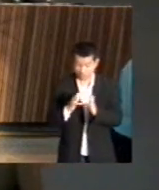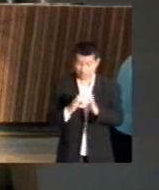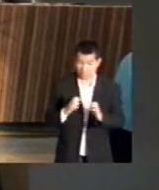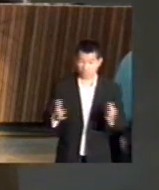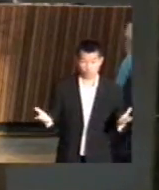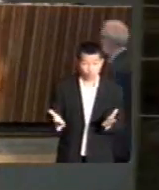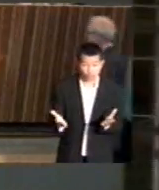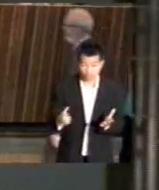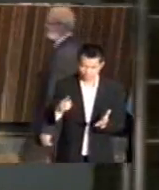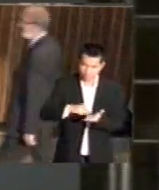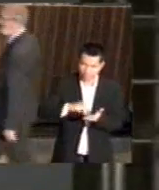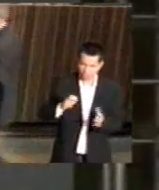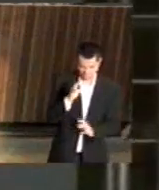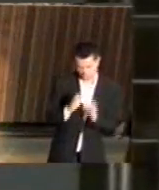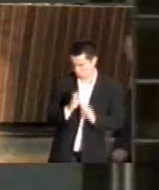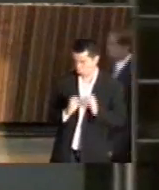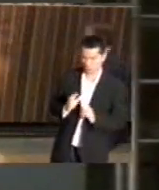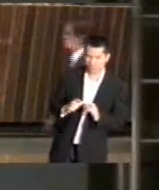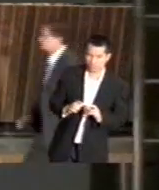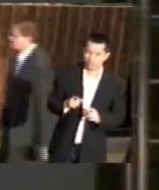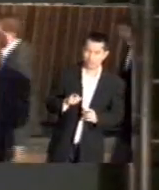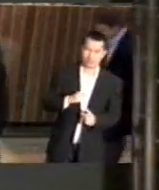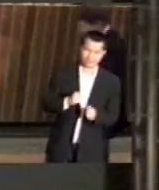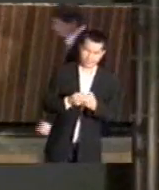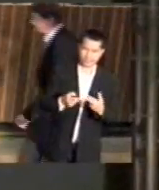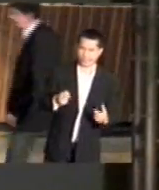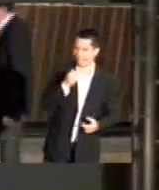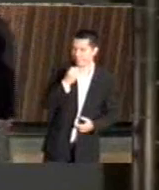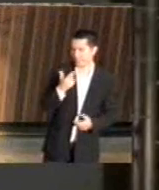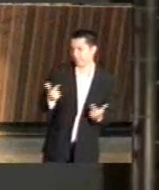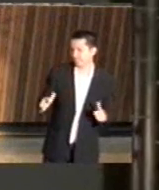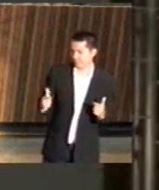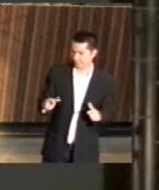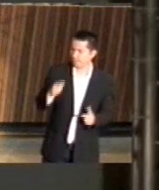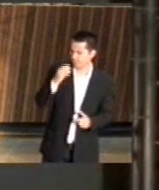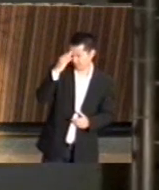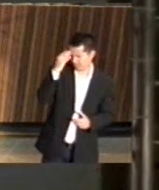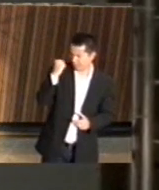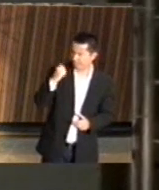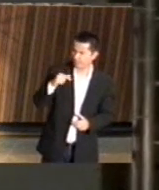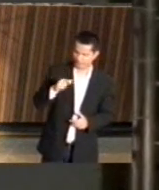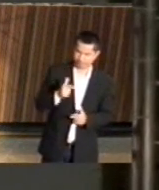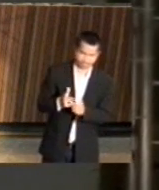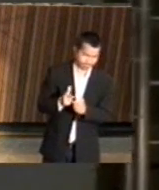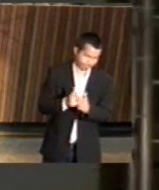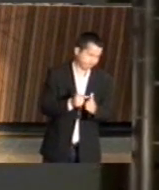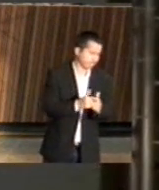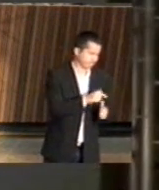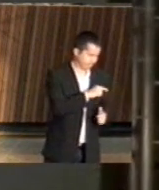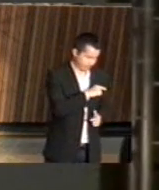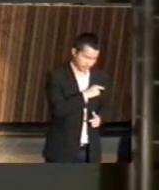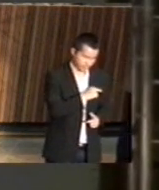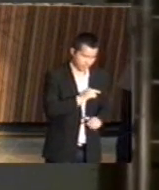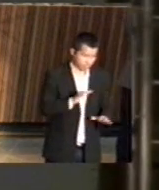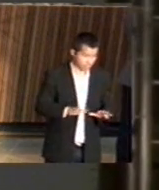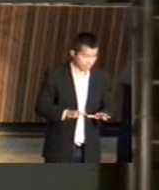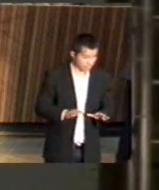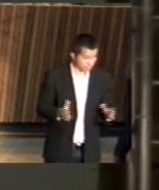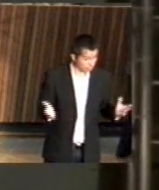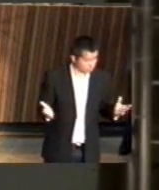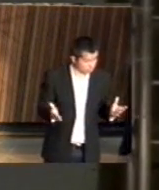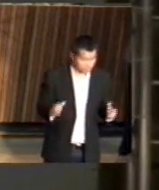Os verdugos hoje não são pessoas que vêm com varas, mas são as circunstâncias que a gente vai